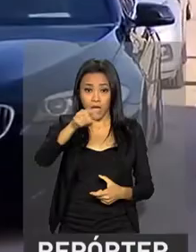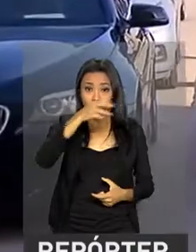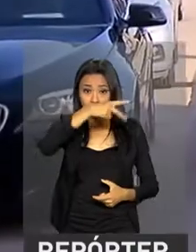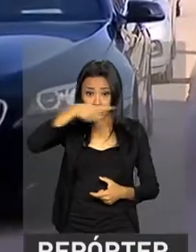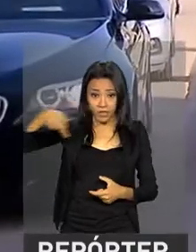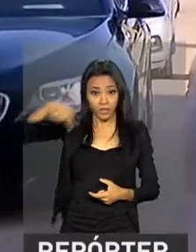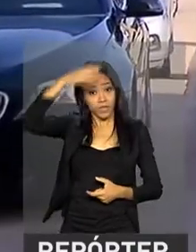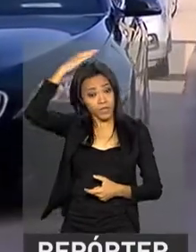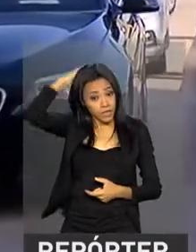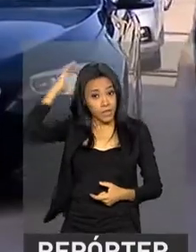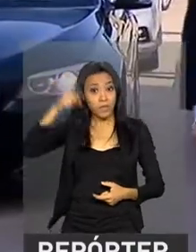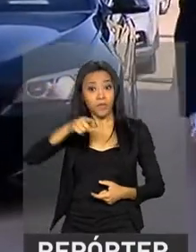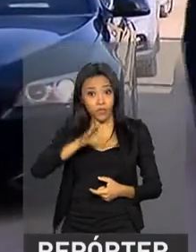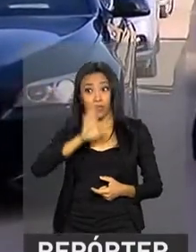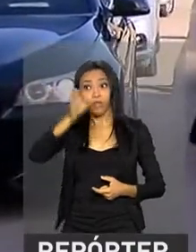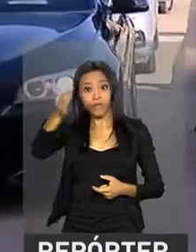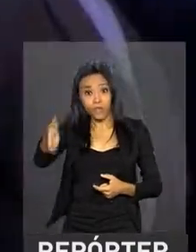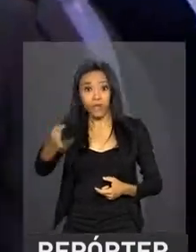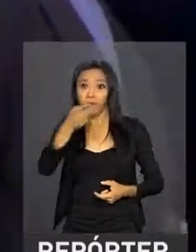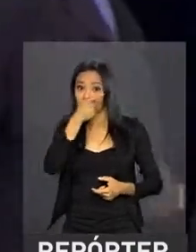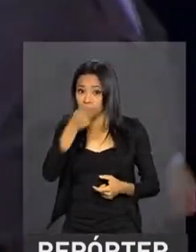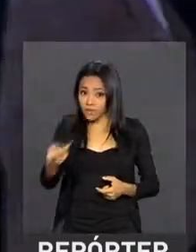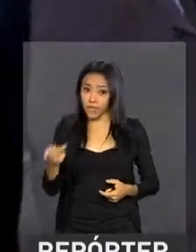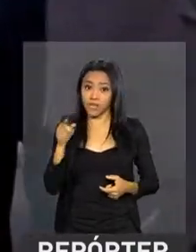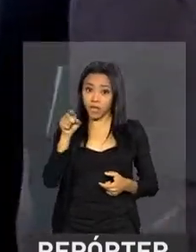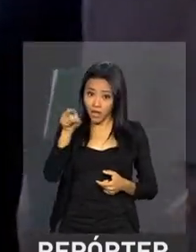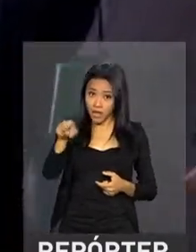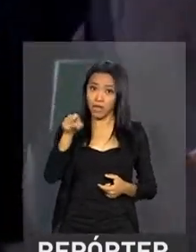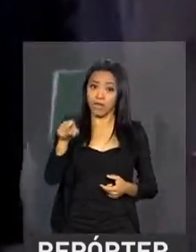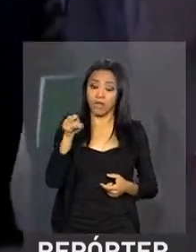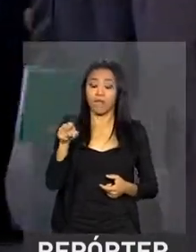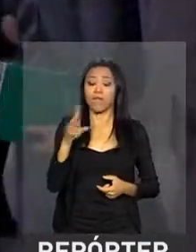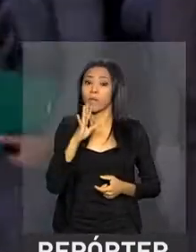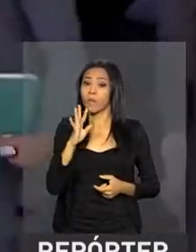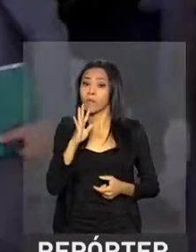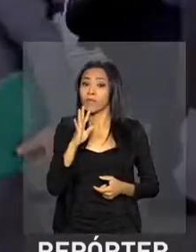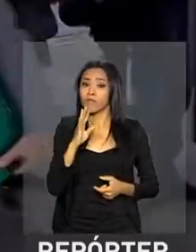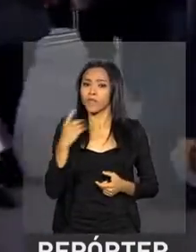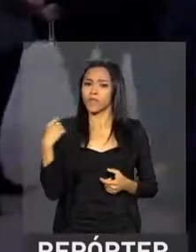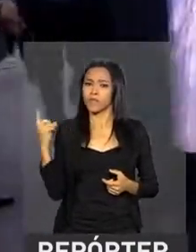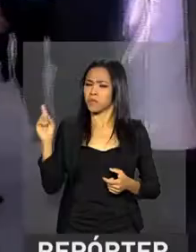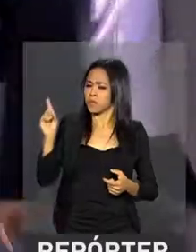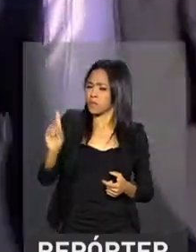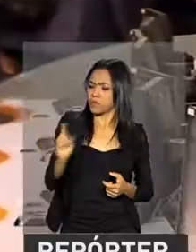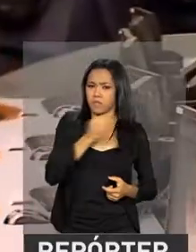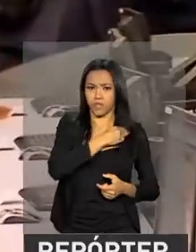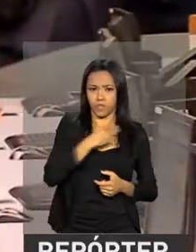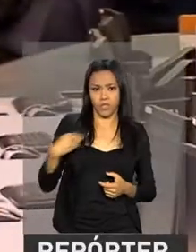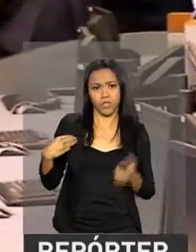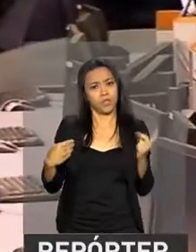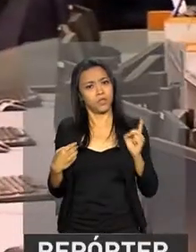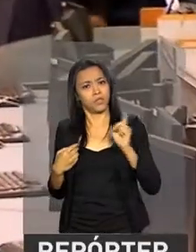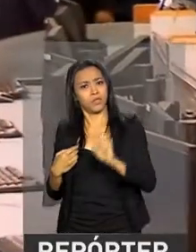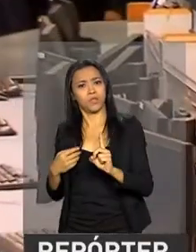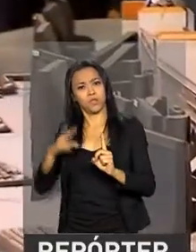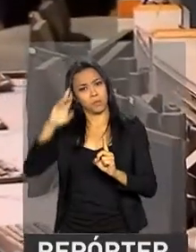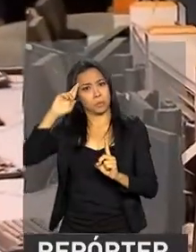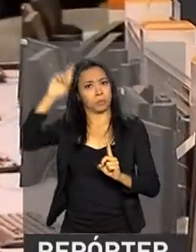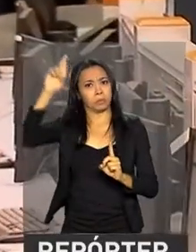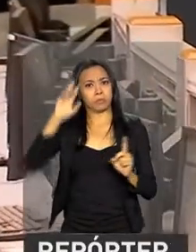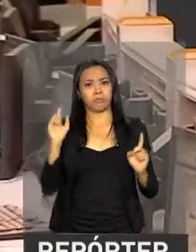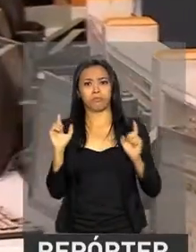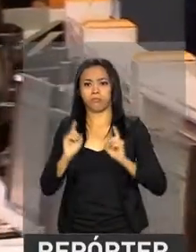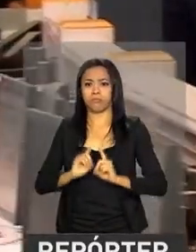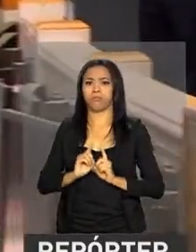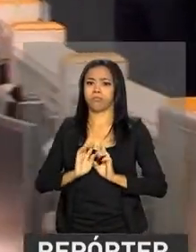Michel Temer fez uma visita ao Centro de Lançamento de Foguetes. Com ministros e autoridades, Temer conheceu instalações